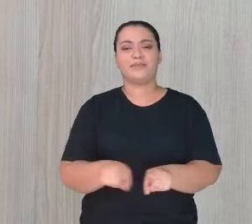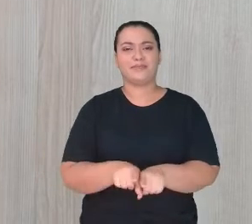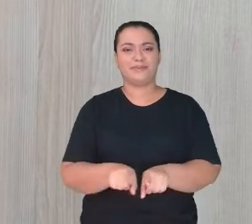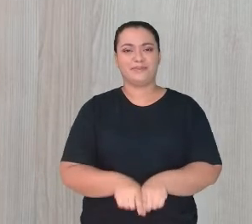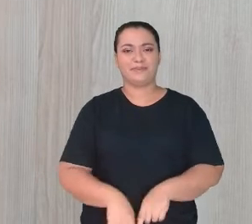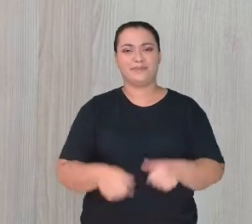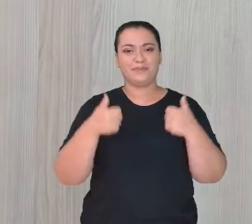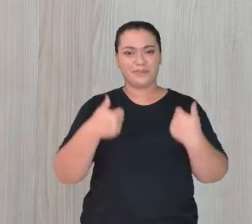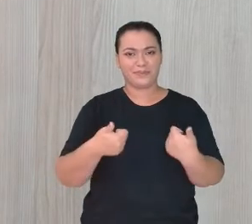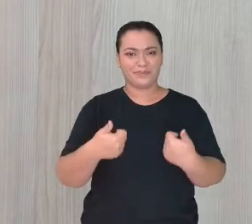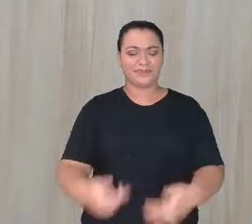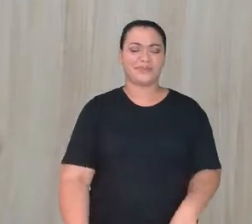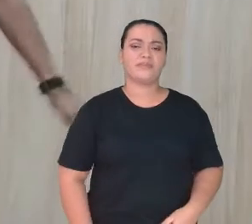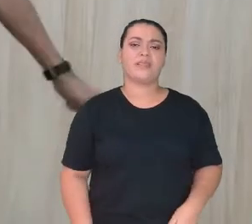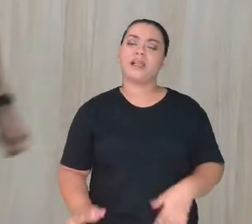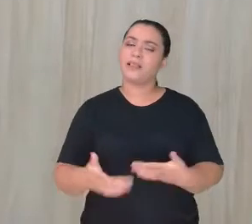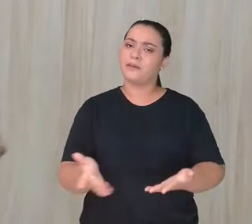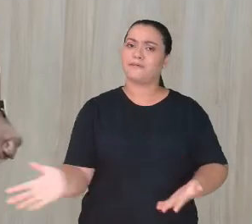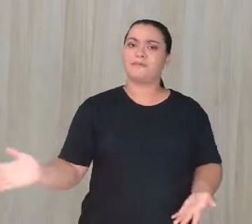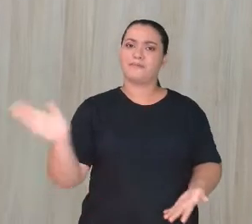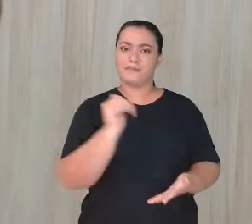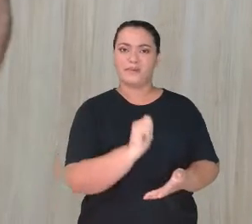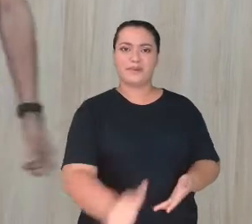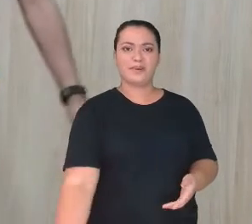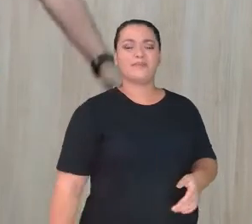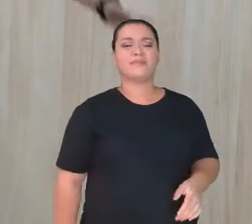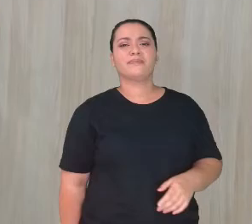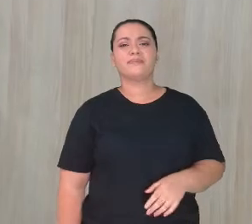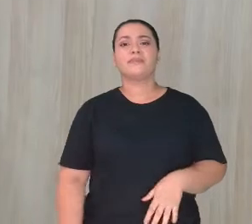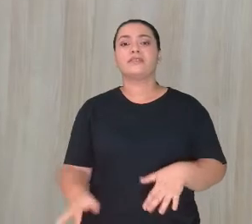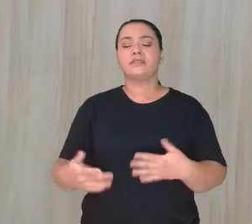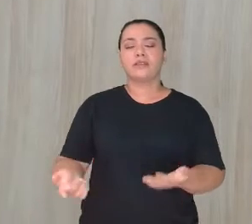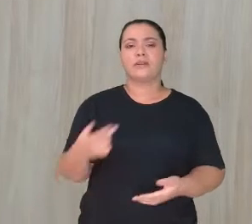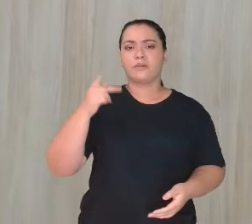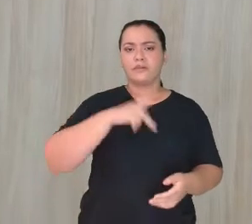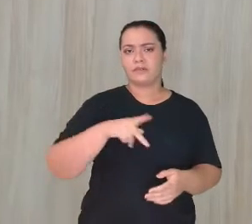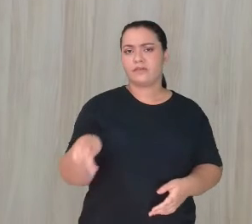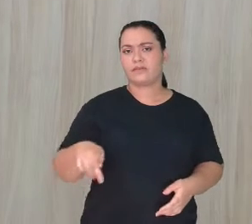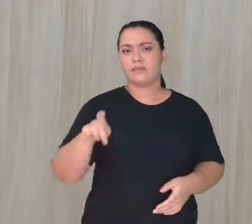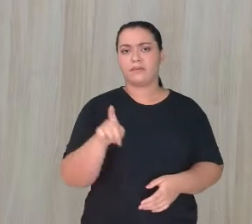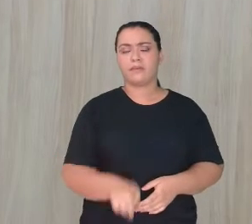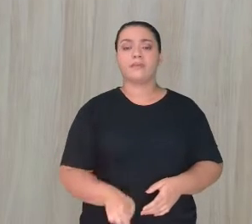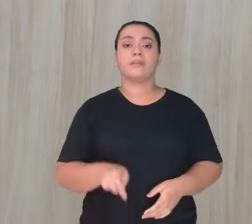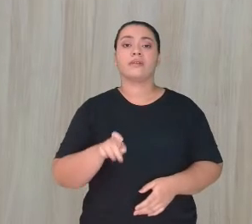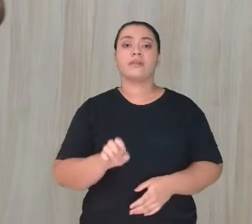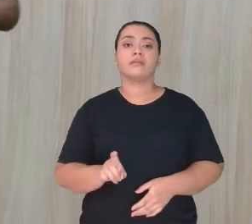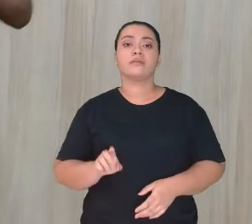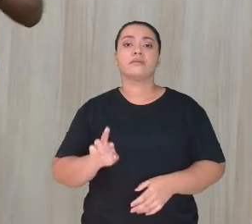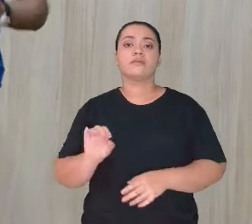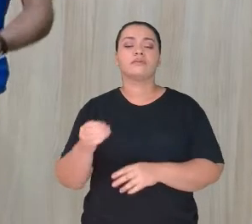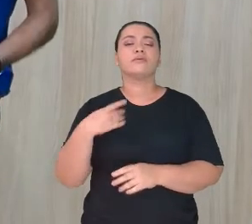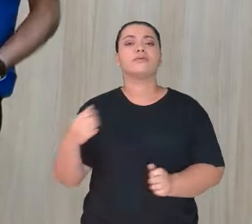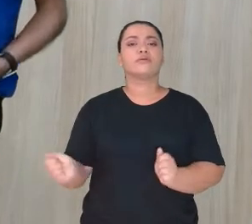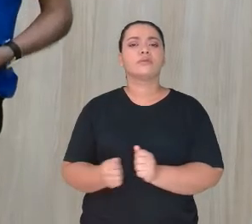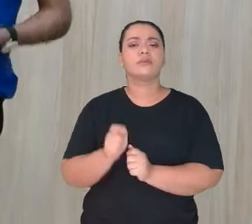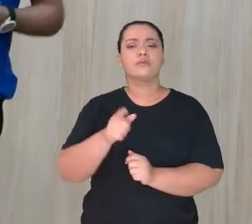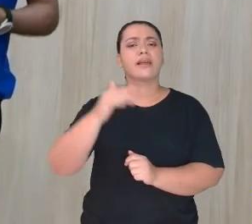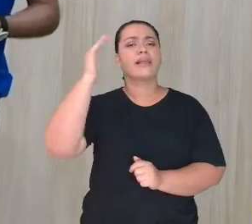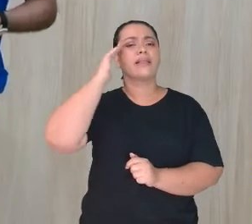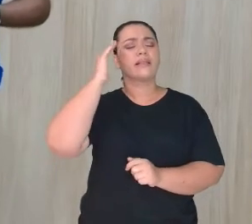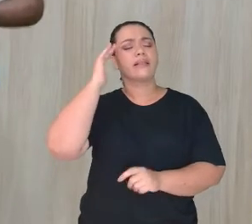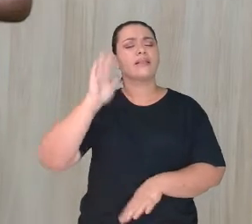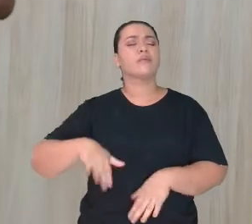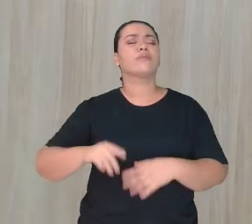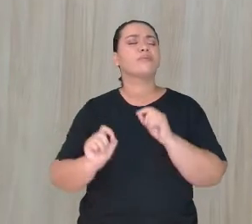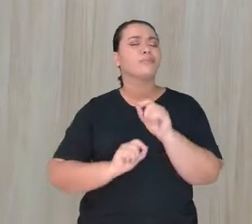beleza? Vamos embora! Exatamente. Então, Pedro vai estar comigo e aí você vai entender um pouquinho mais do que significaria